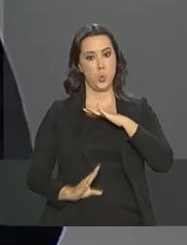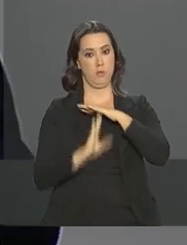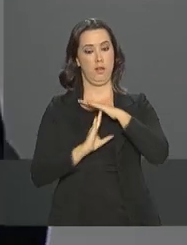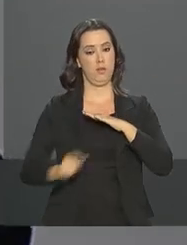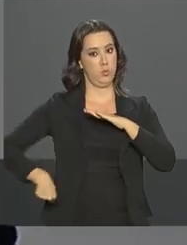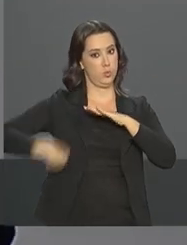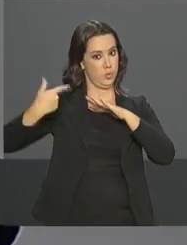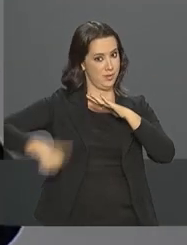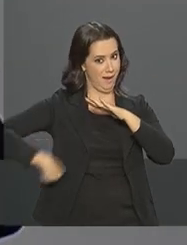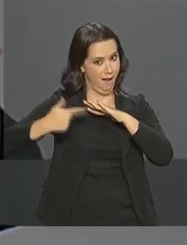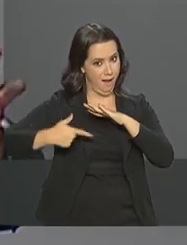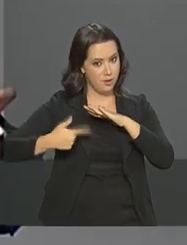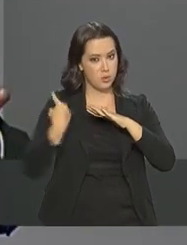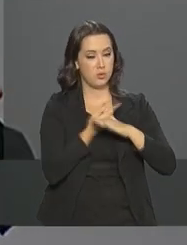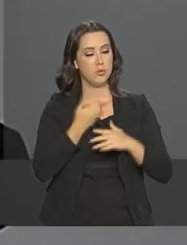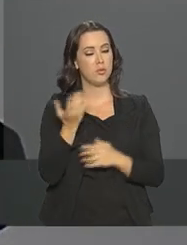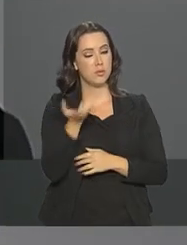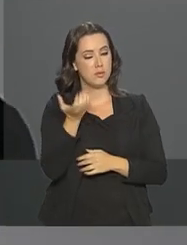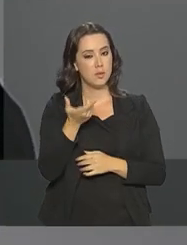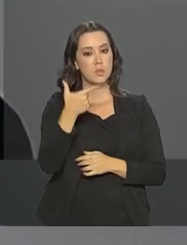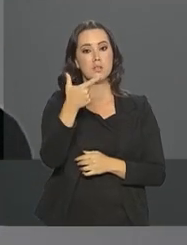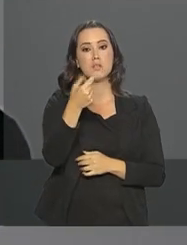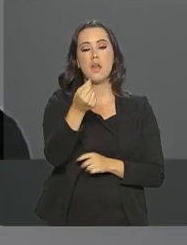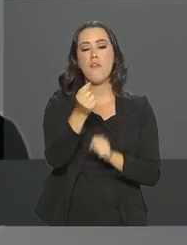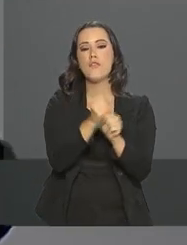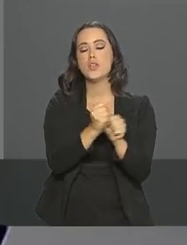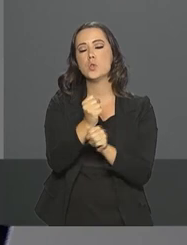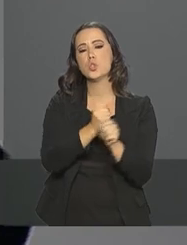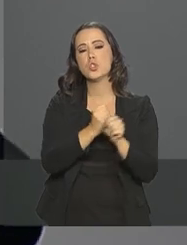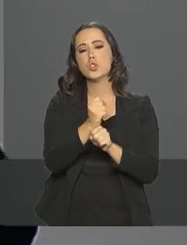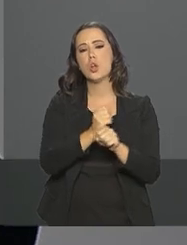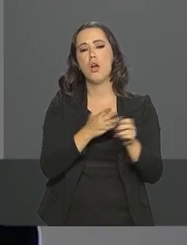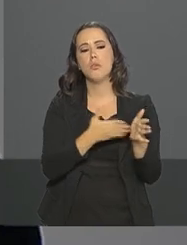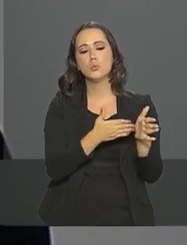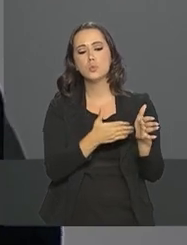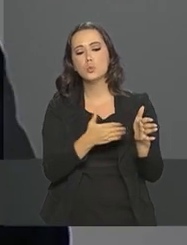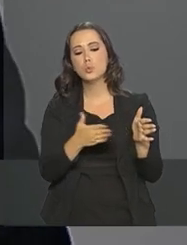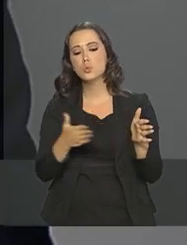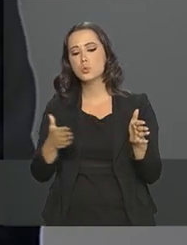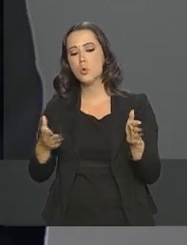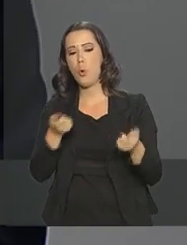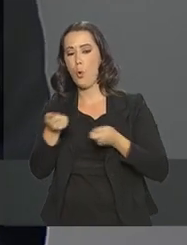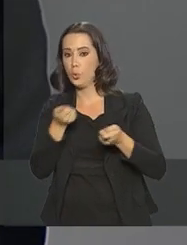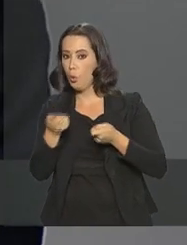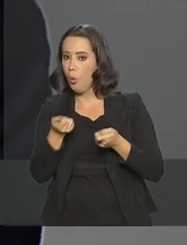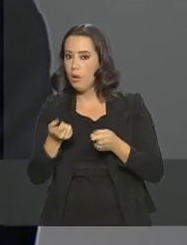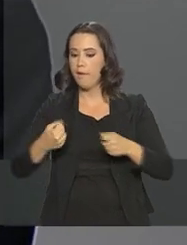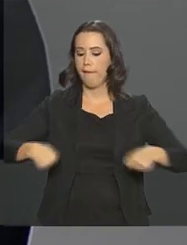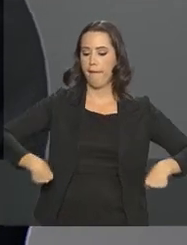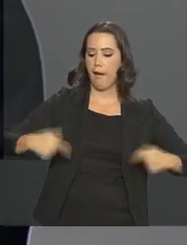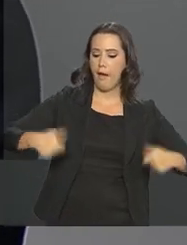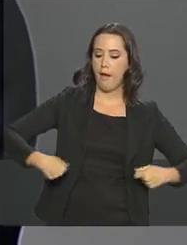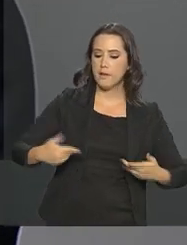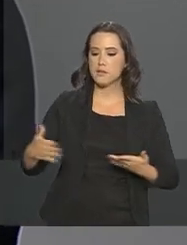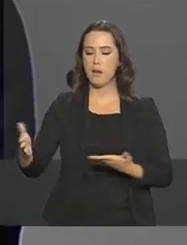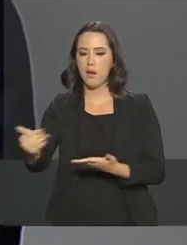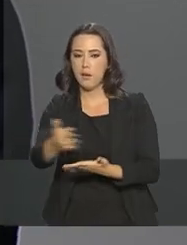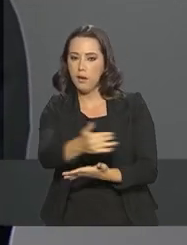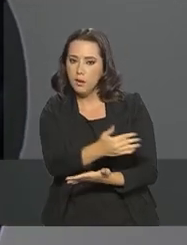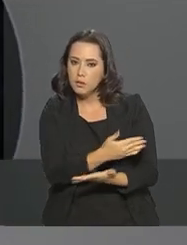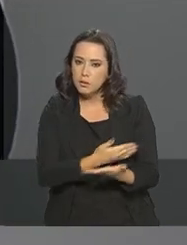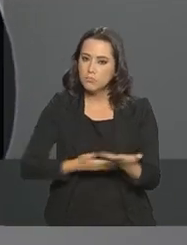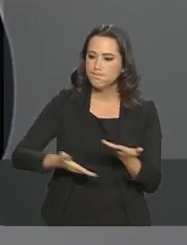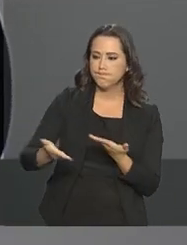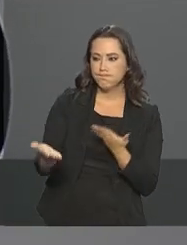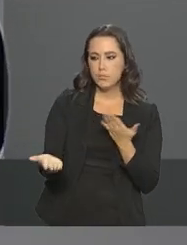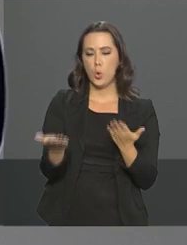prevemos um prazo de 20 anos para que num dado momento houvesse um equilíbrio entre aquilo que se arrecada e aquilo que se gasta e